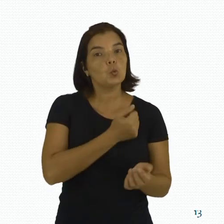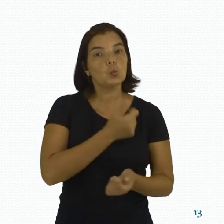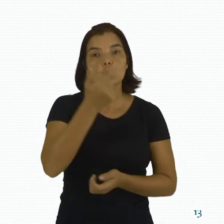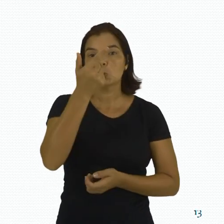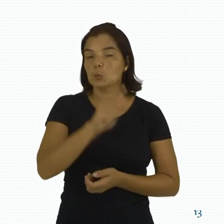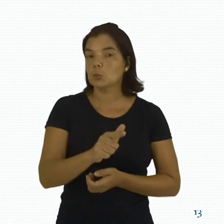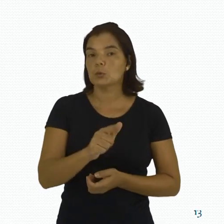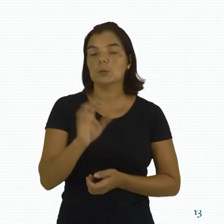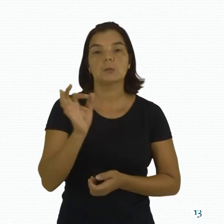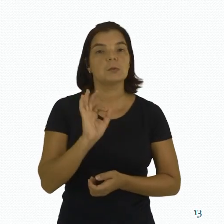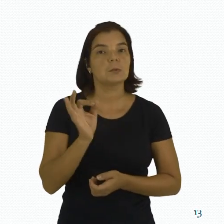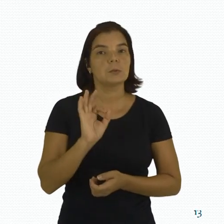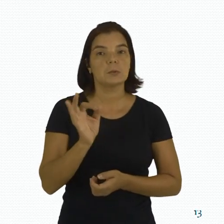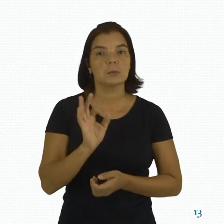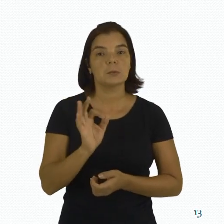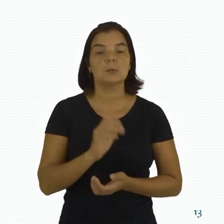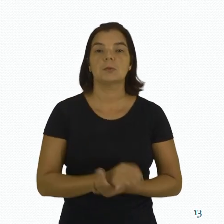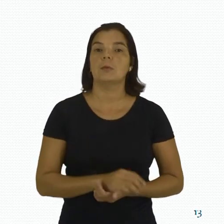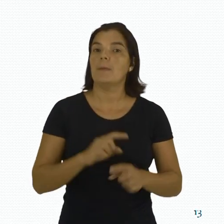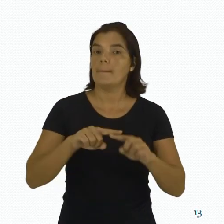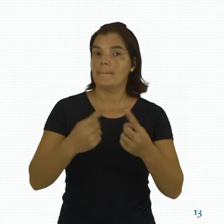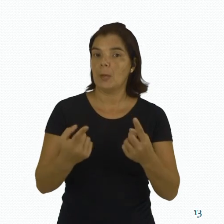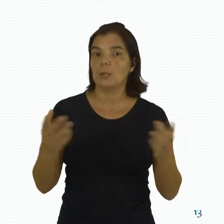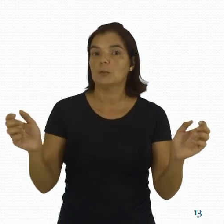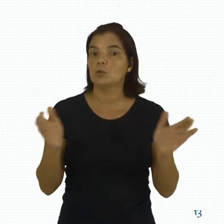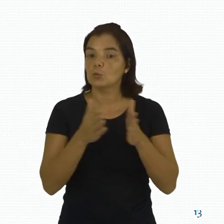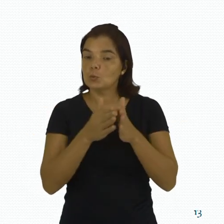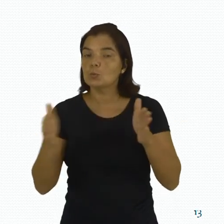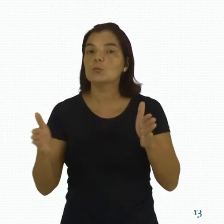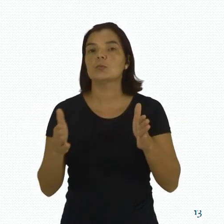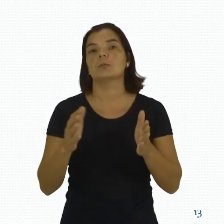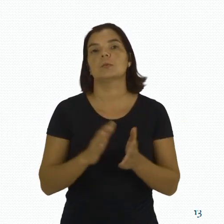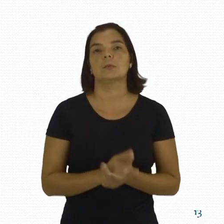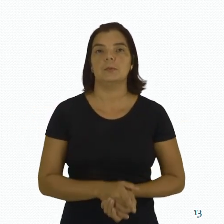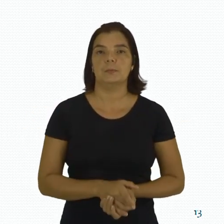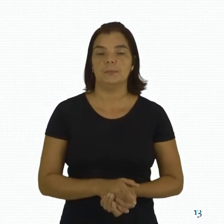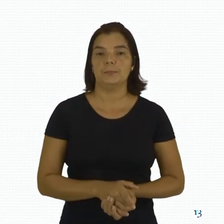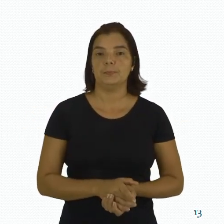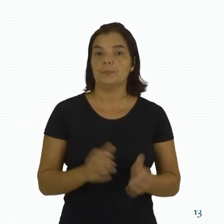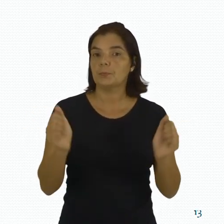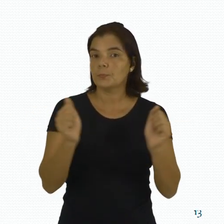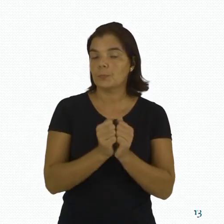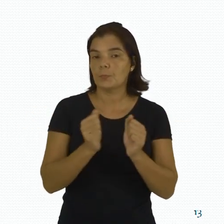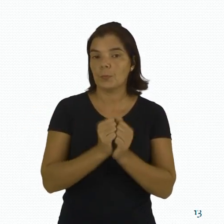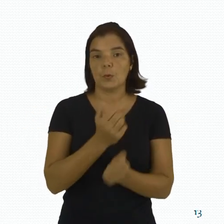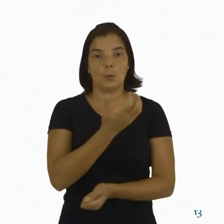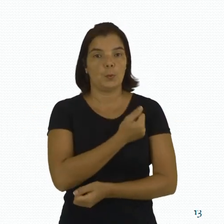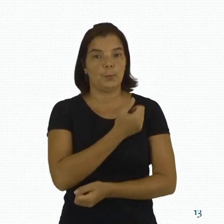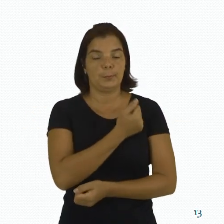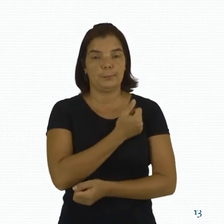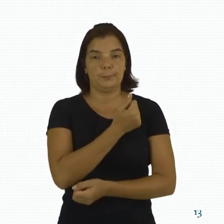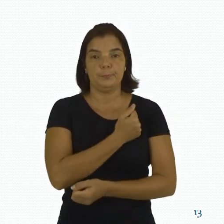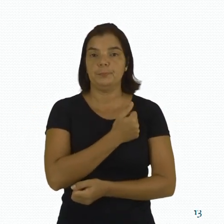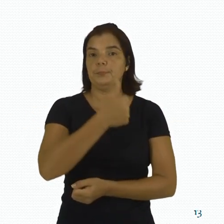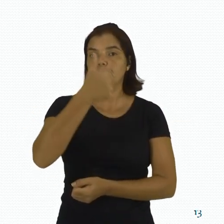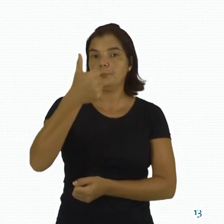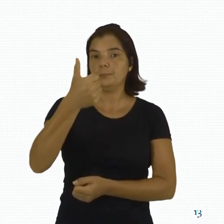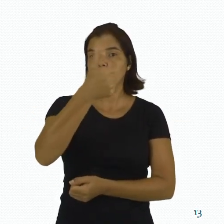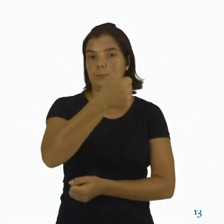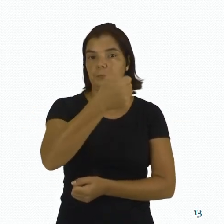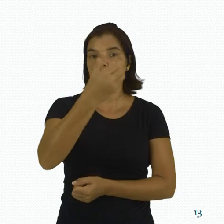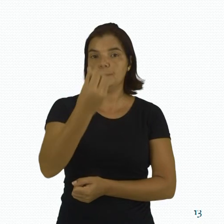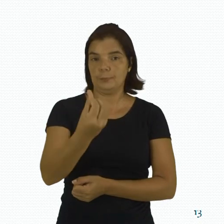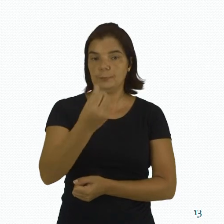se repete, parte que não se repete mais o período, ou seja, parte inteira junto com o antiperíodo, junto com o